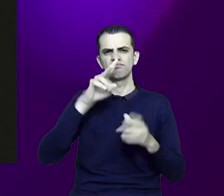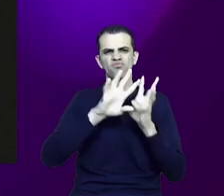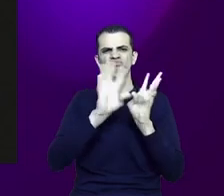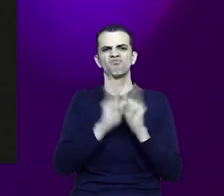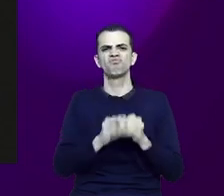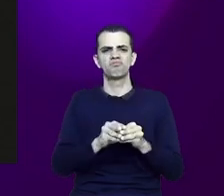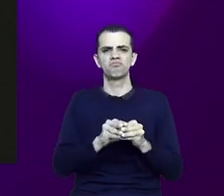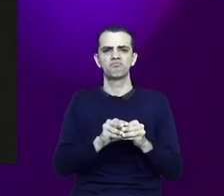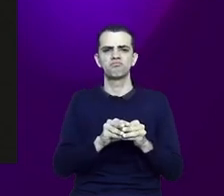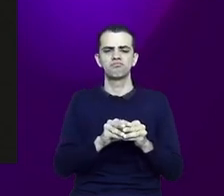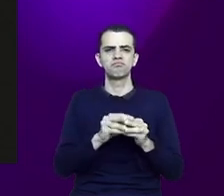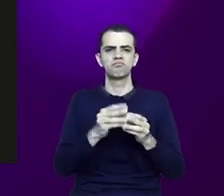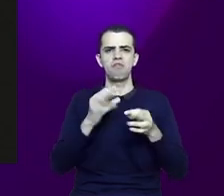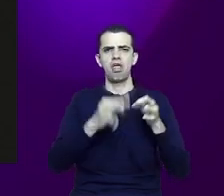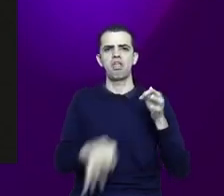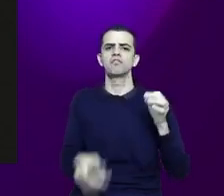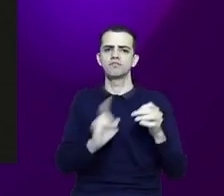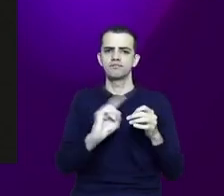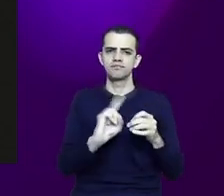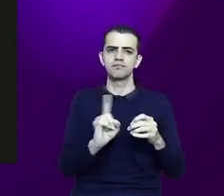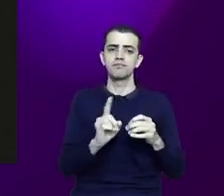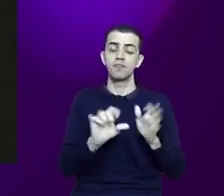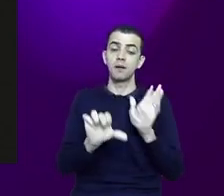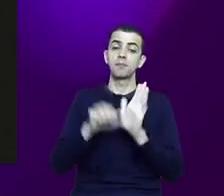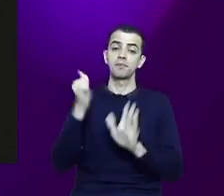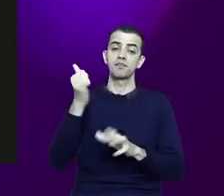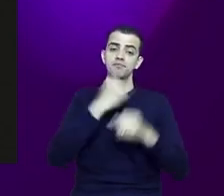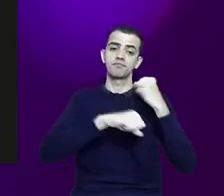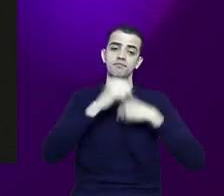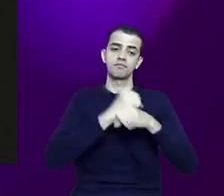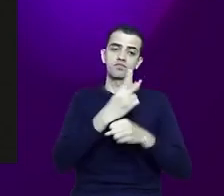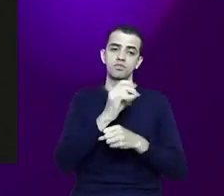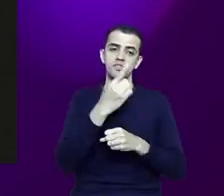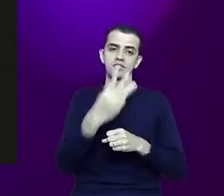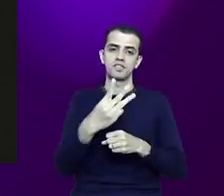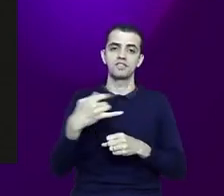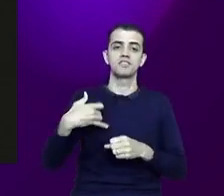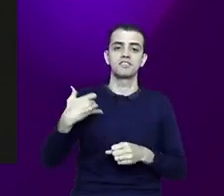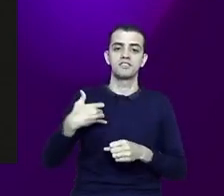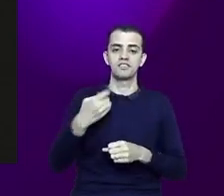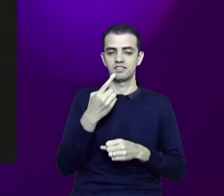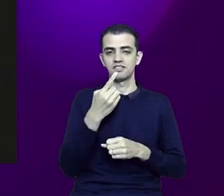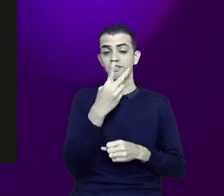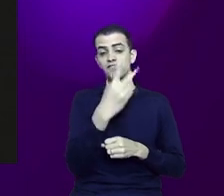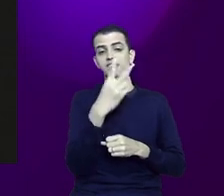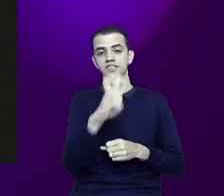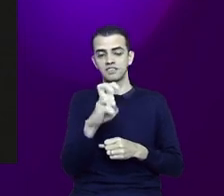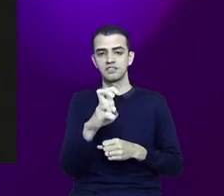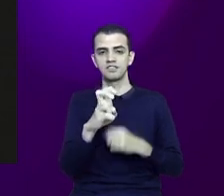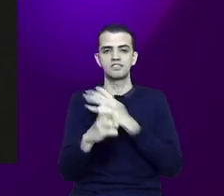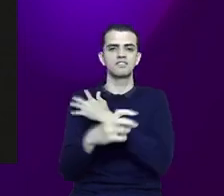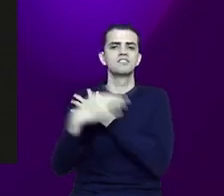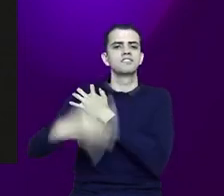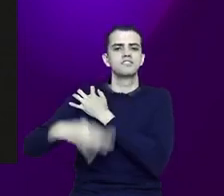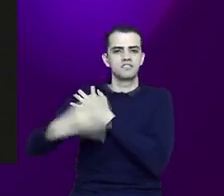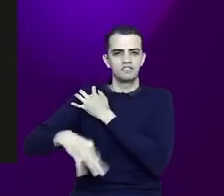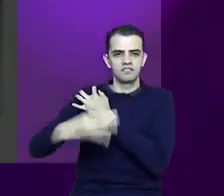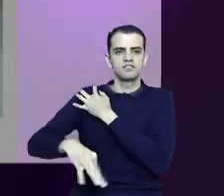história dele, é um paciente, eu atendi ele a primeira vez em 2013, ele tinha 25 anos, tinha dor e limitação do ombro.